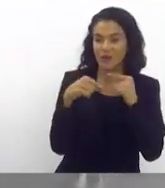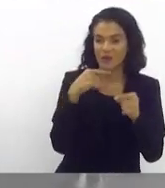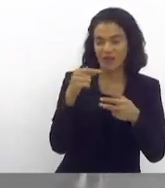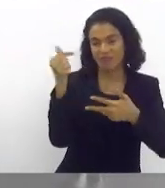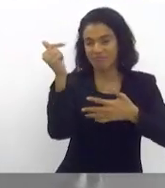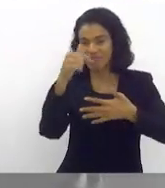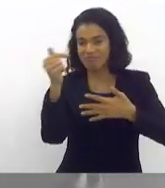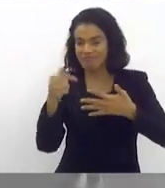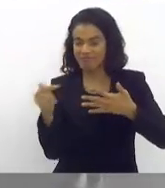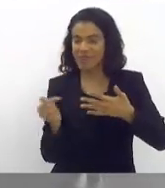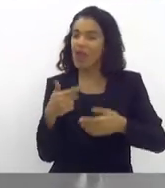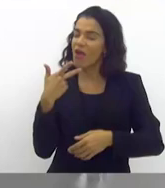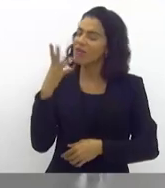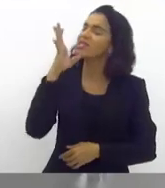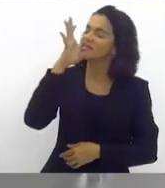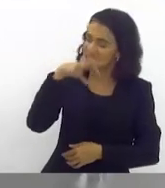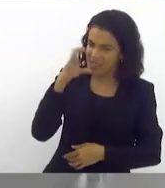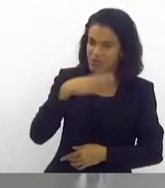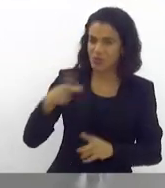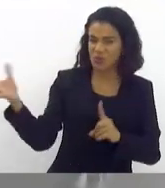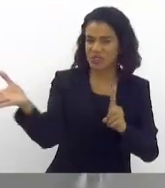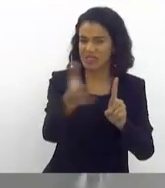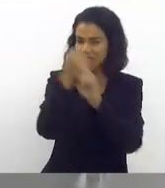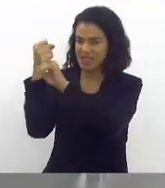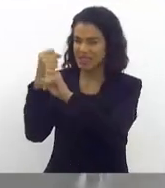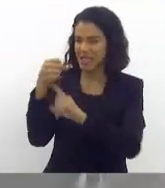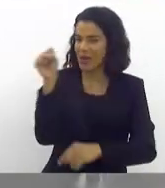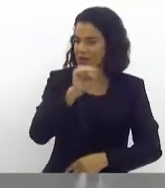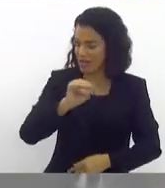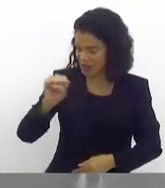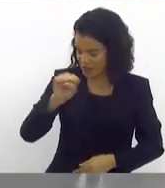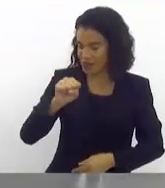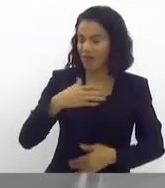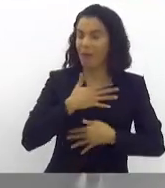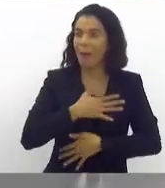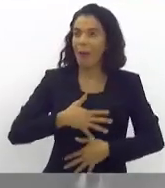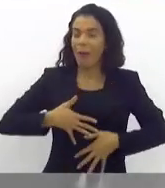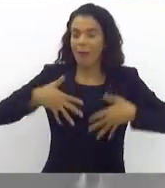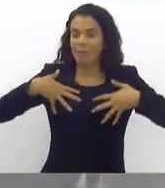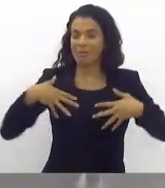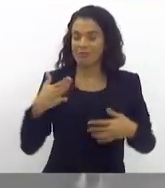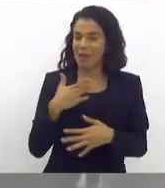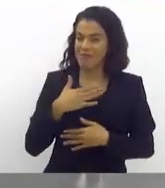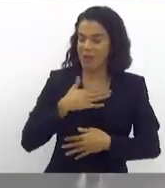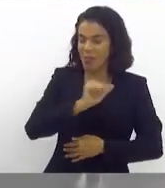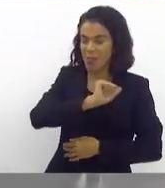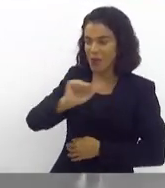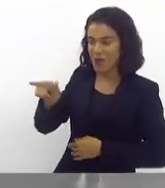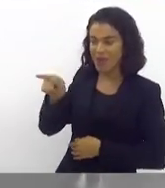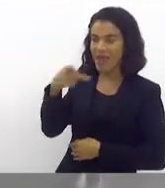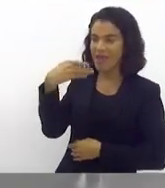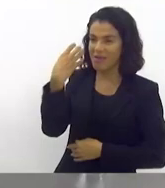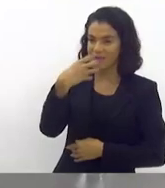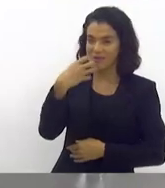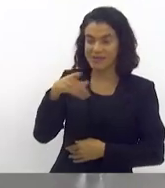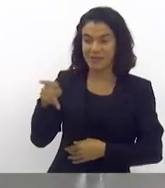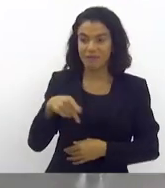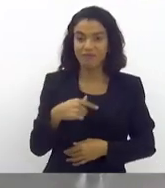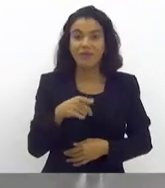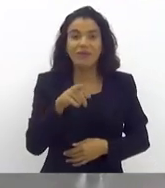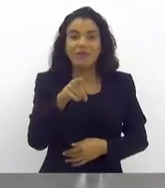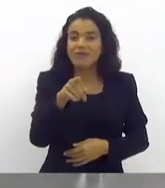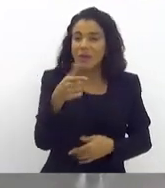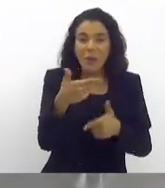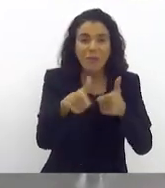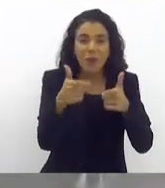Um, dois. E insisto na tese, o sequestro da sogra é mais aprazível a mim do que essa canção citada por Vossa Excelência. Vossa Excelência não tem